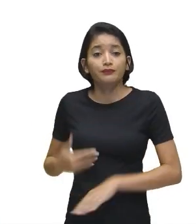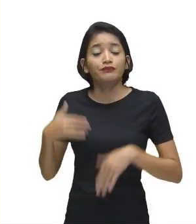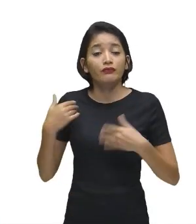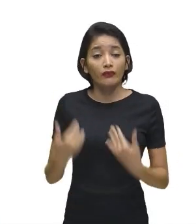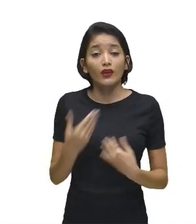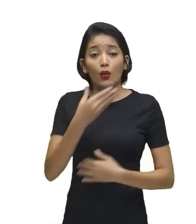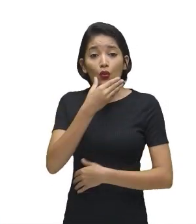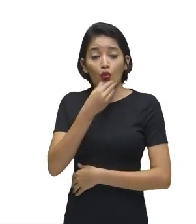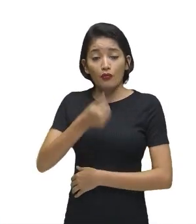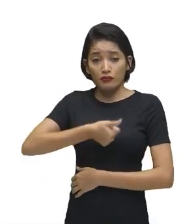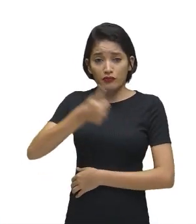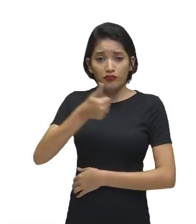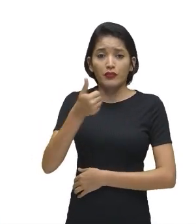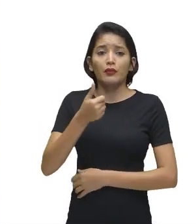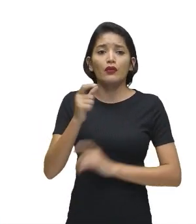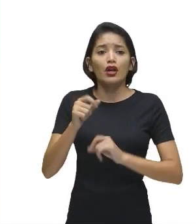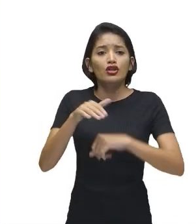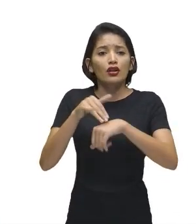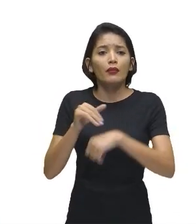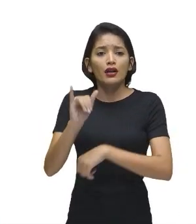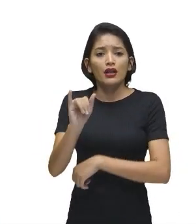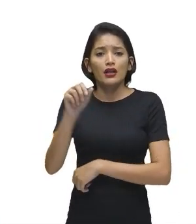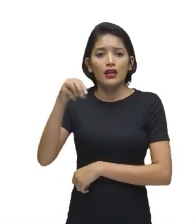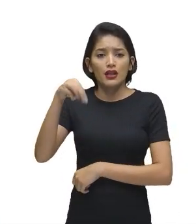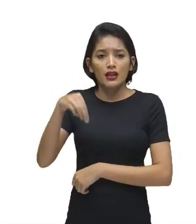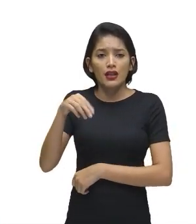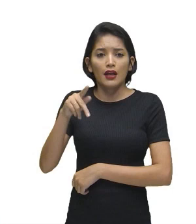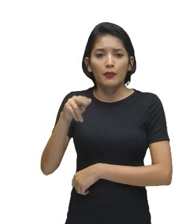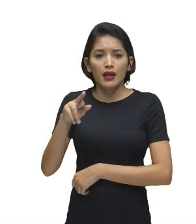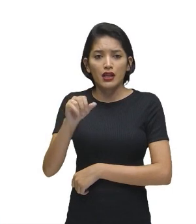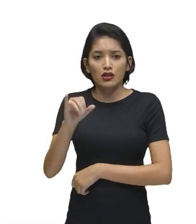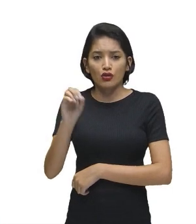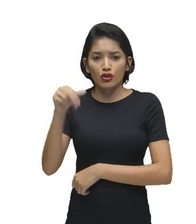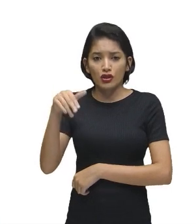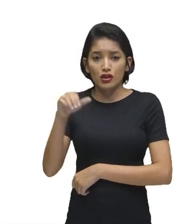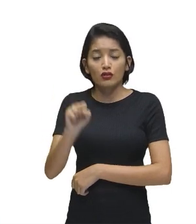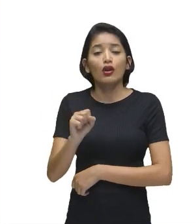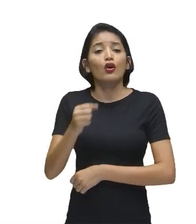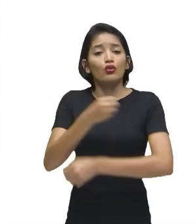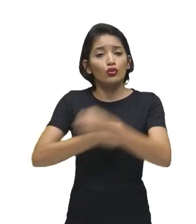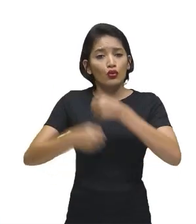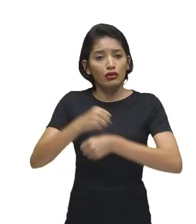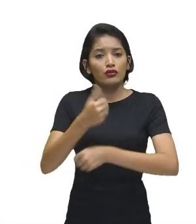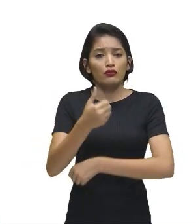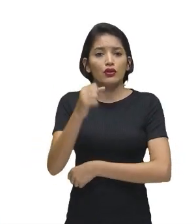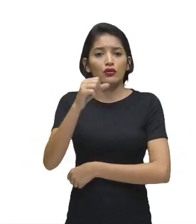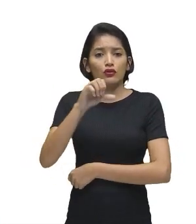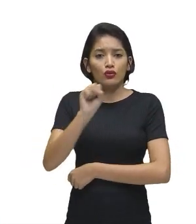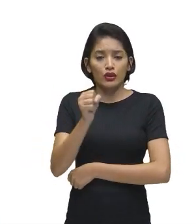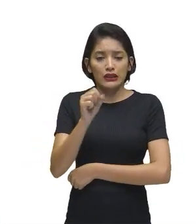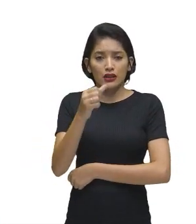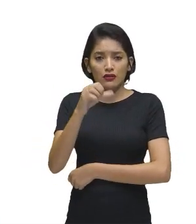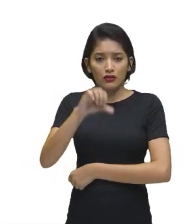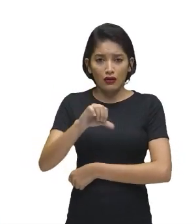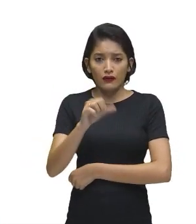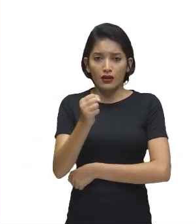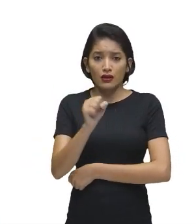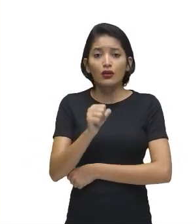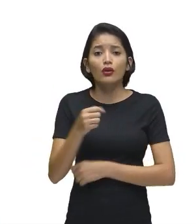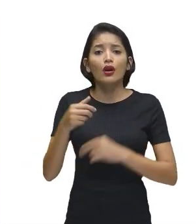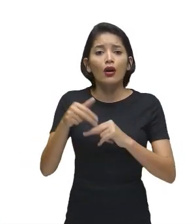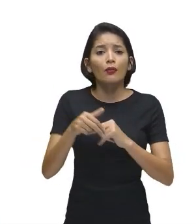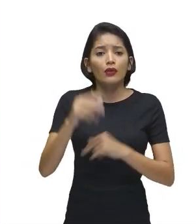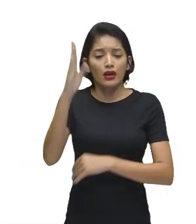em 1898 pela imprensa brasileira. Aqui praticaram o impressionismo também